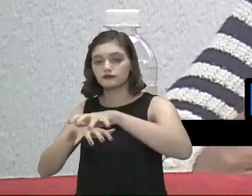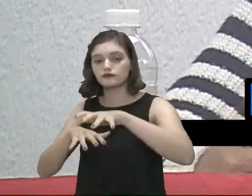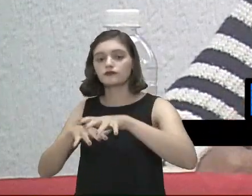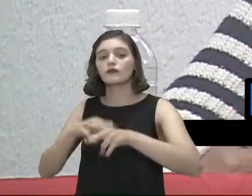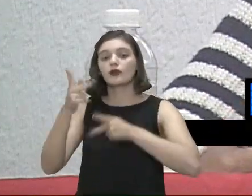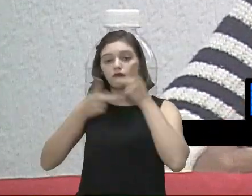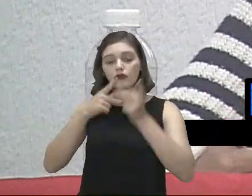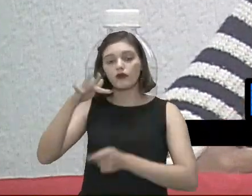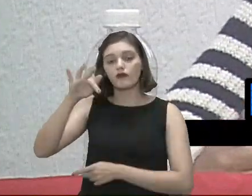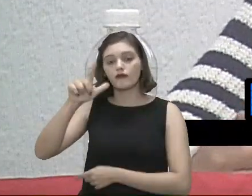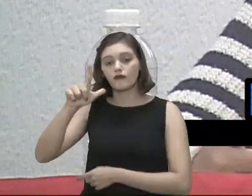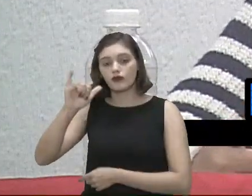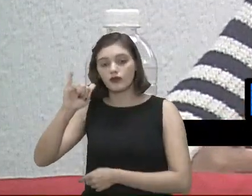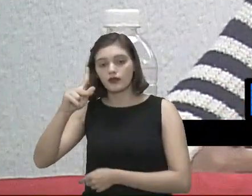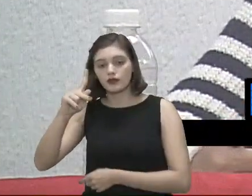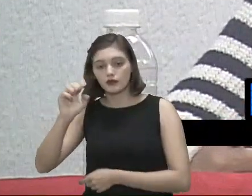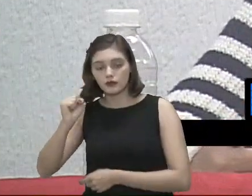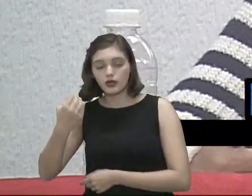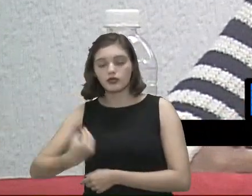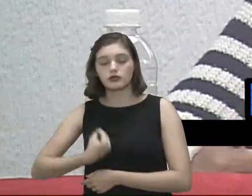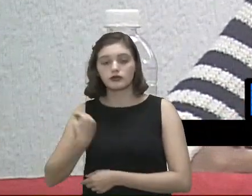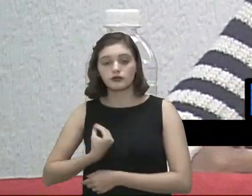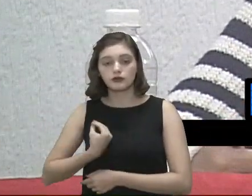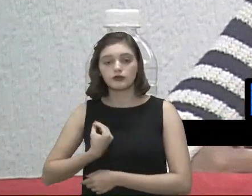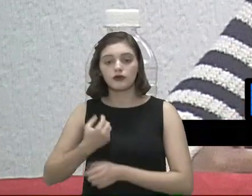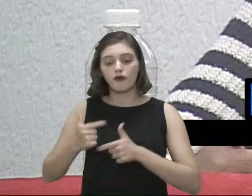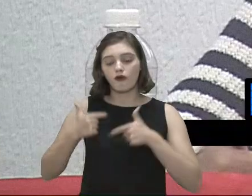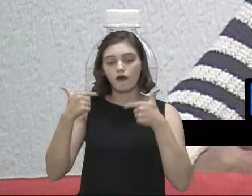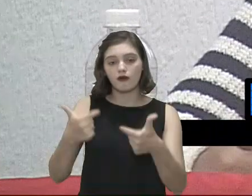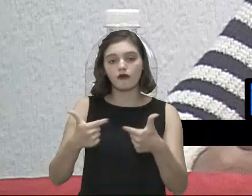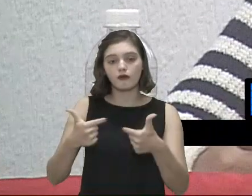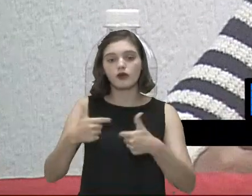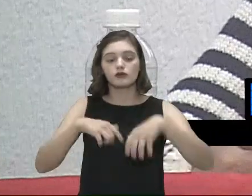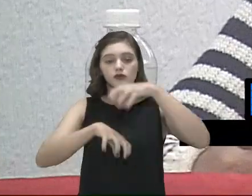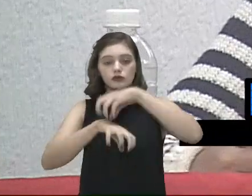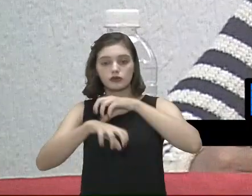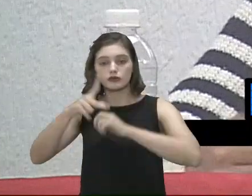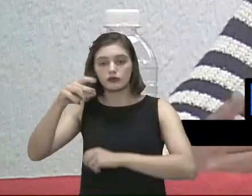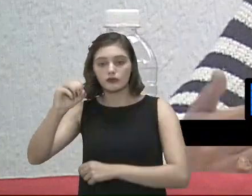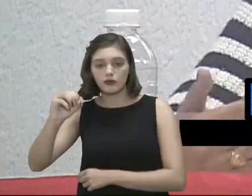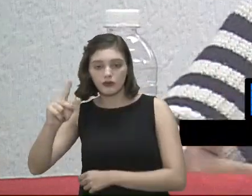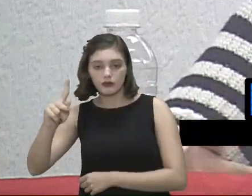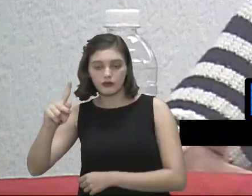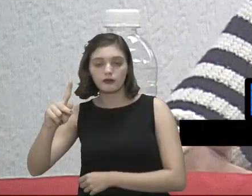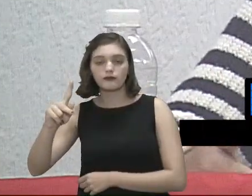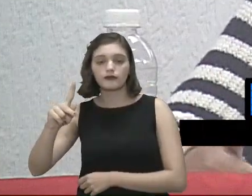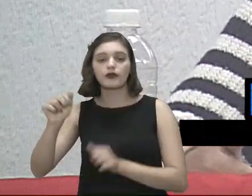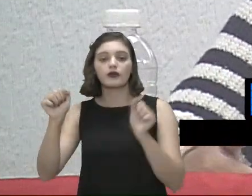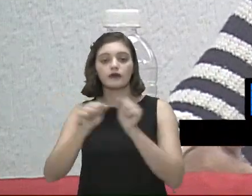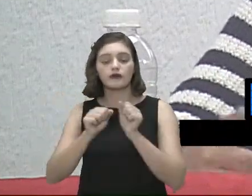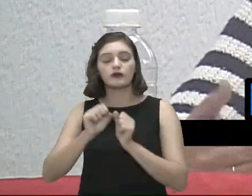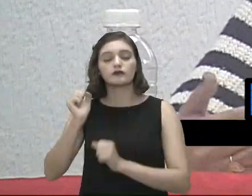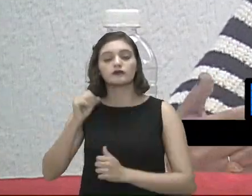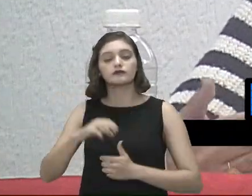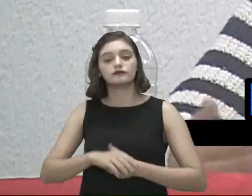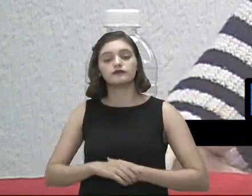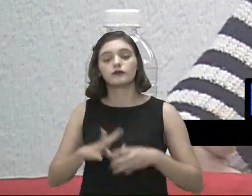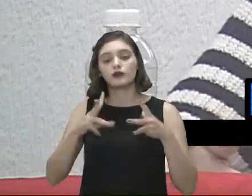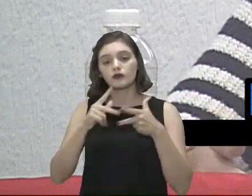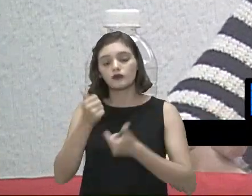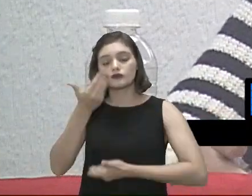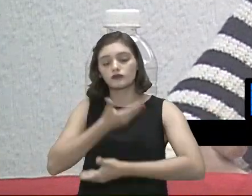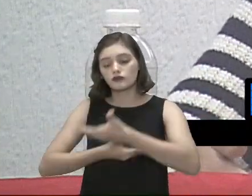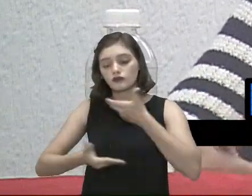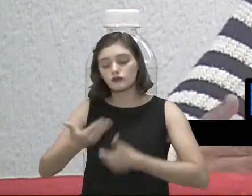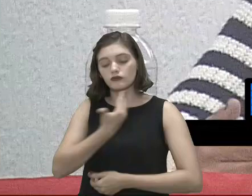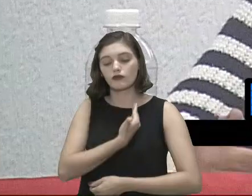bem colocou, o Felipe esteve conosco à frente do Centro Pop, então eram realizados todos esses diálogos